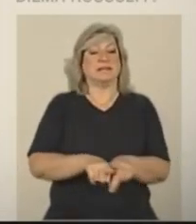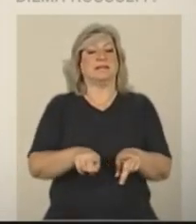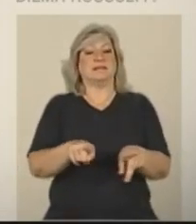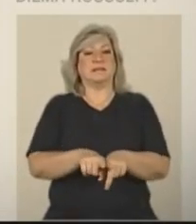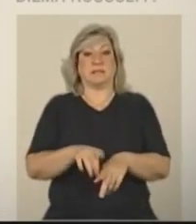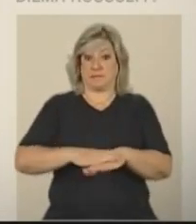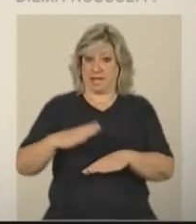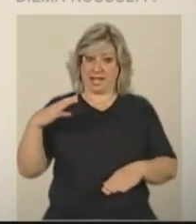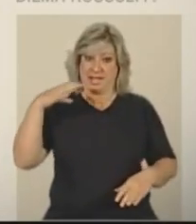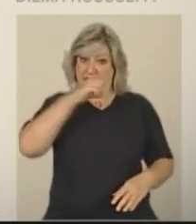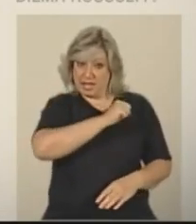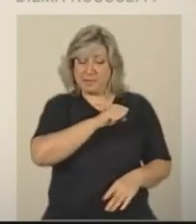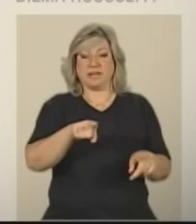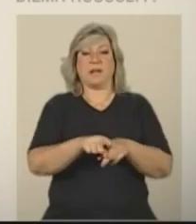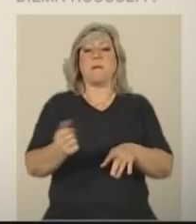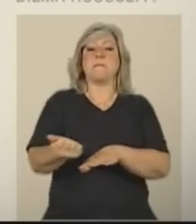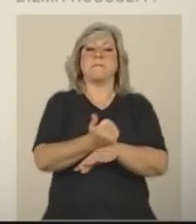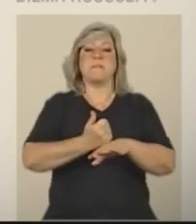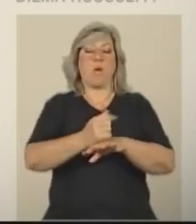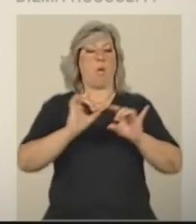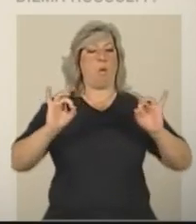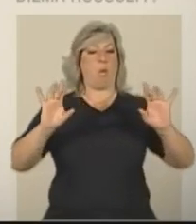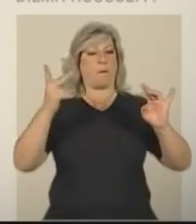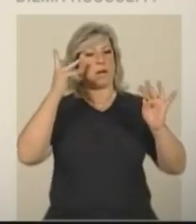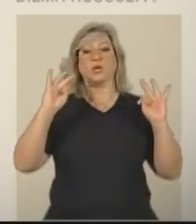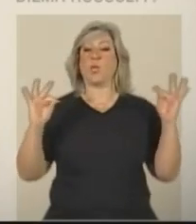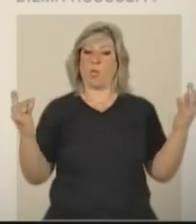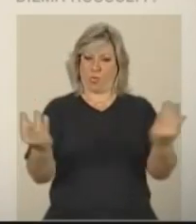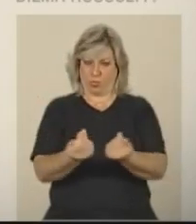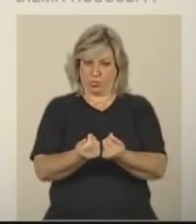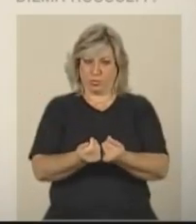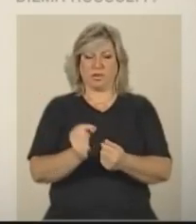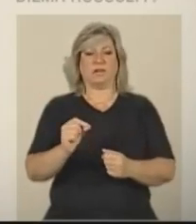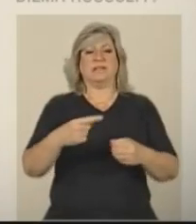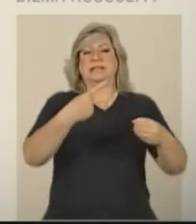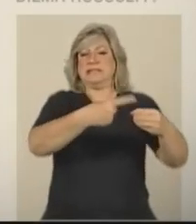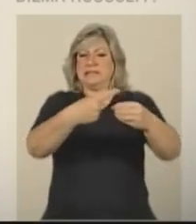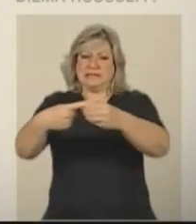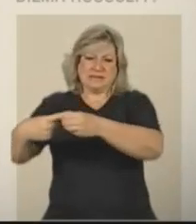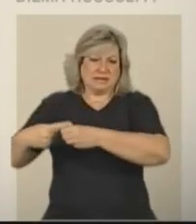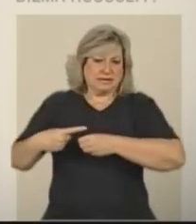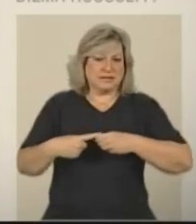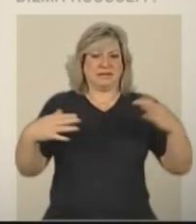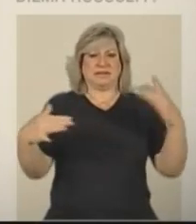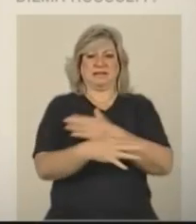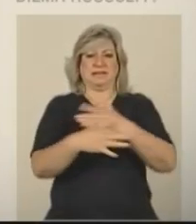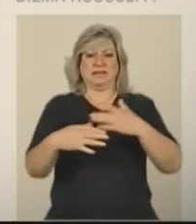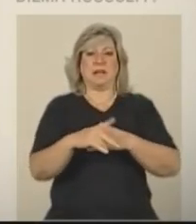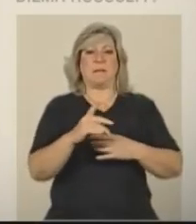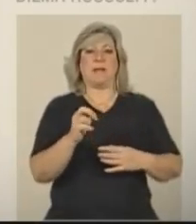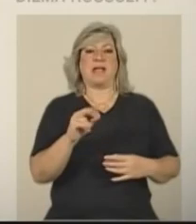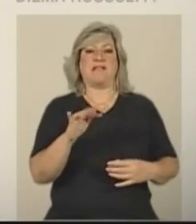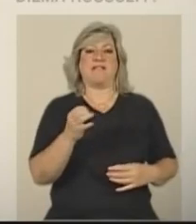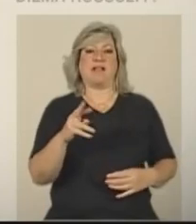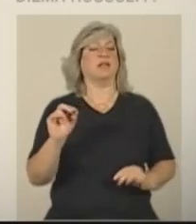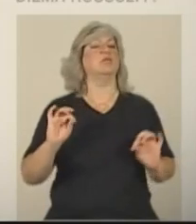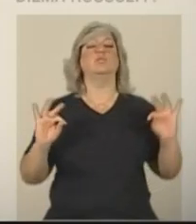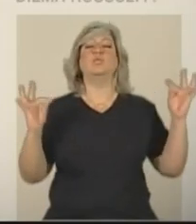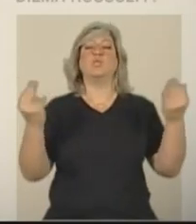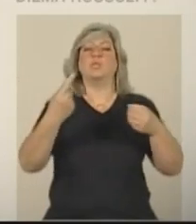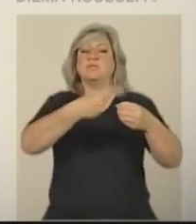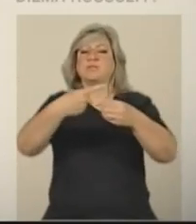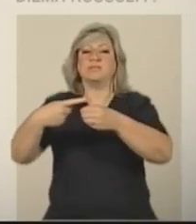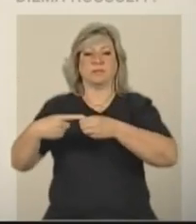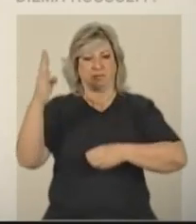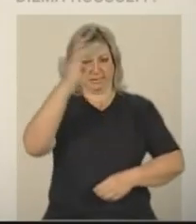mais rápidas e de melhor qualidade para todos, nas grandes cidades, nas periferias e em todo o interior